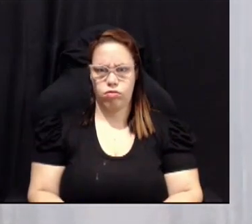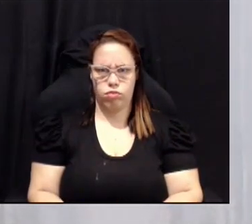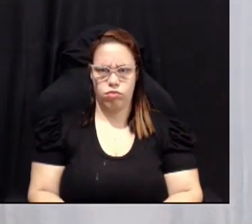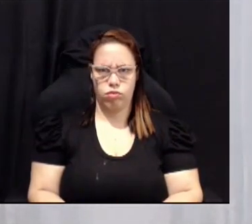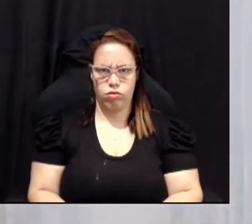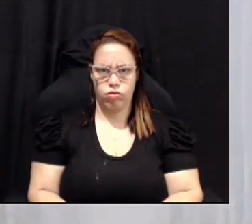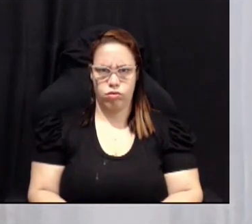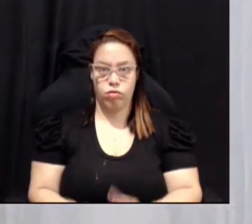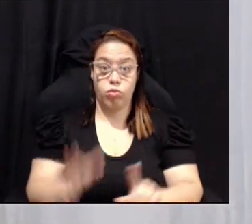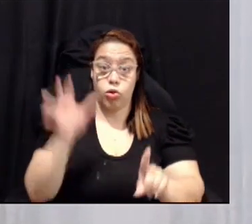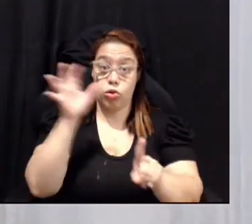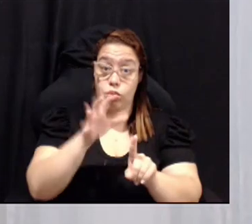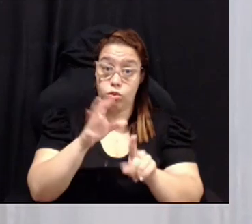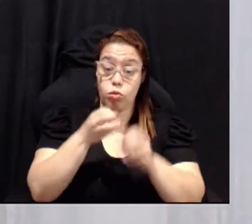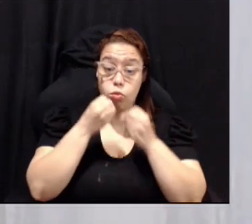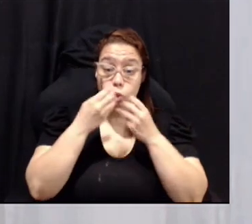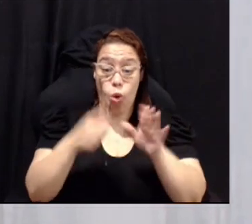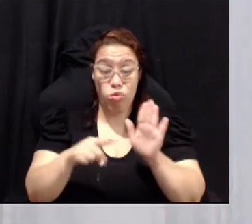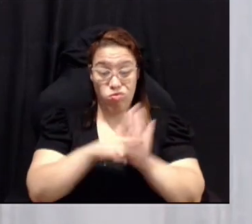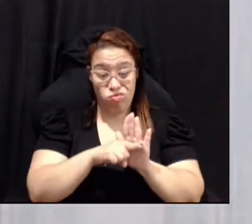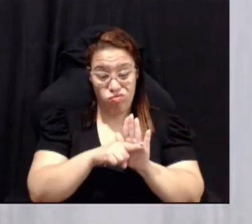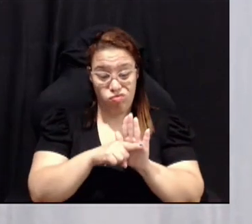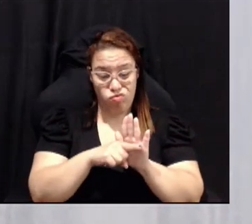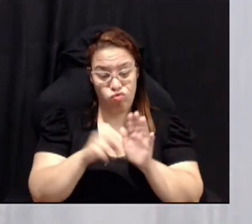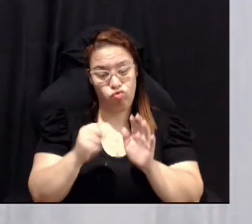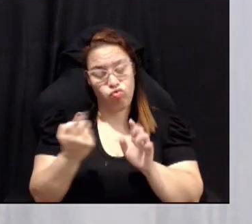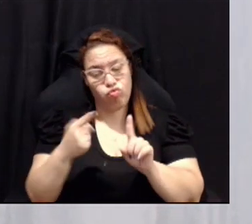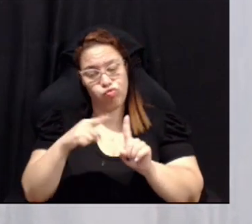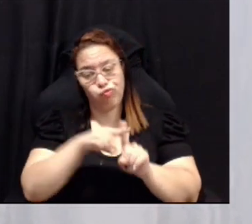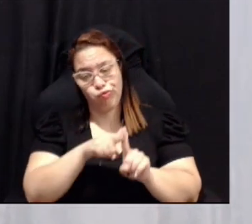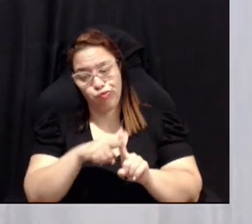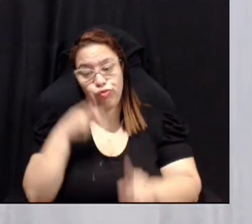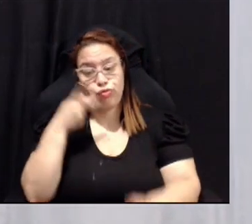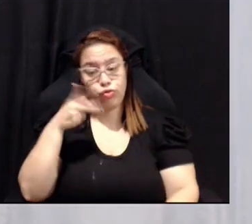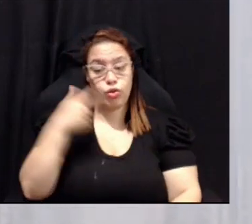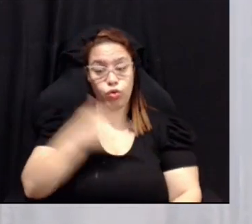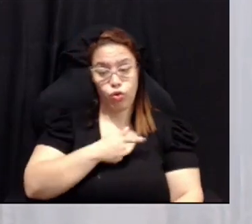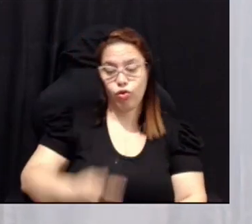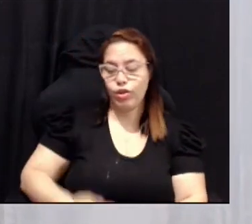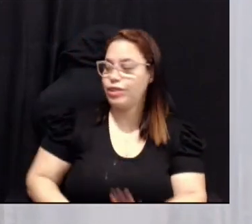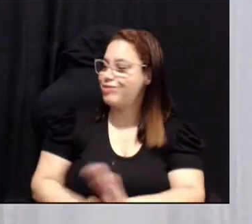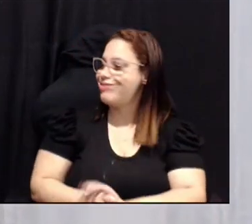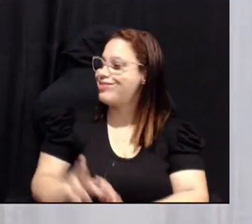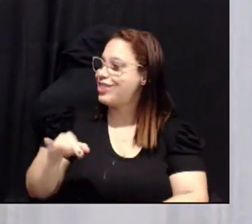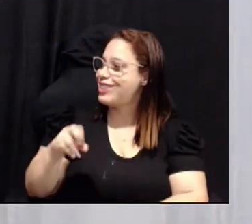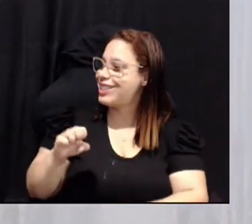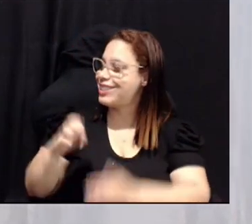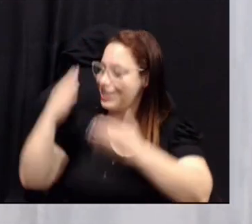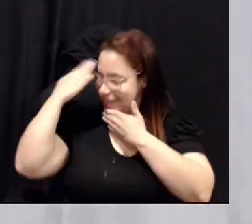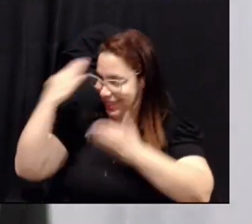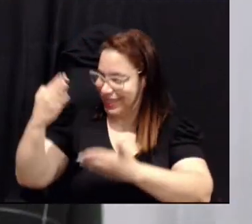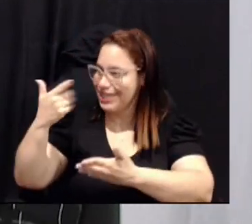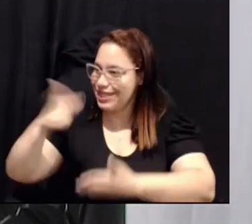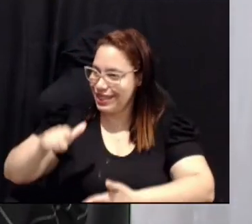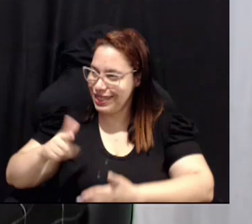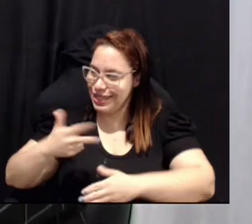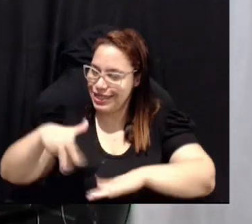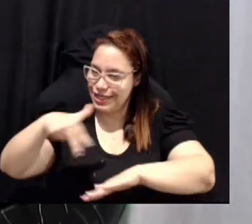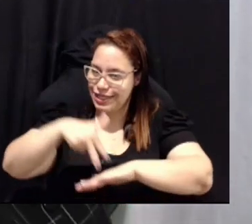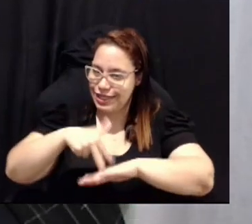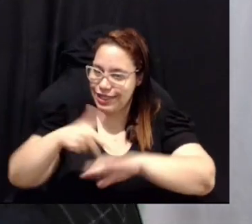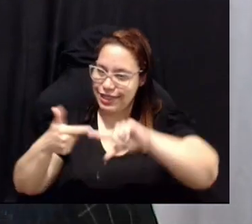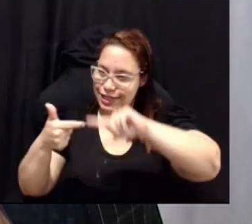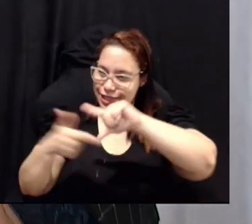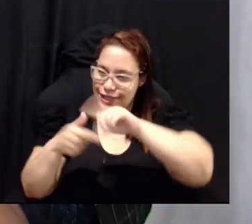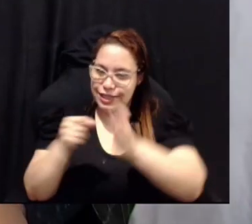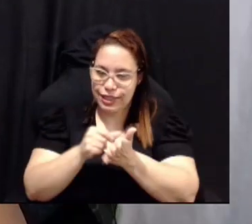influenciar positivamente ou negativamente a fala de um governante. Rose, muito obrigado pela participação aqui na Ponta do Lápis,